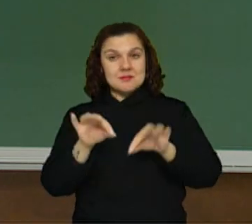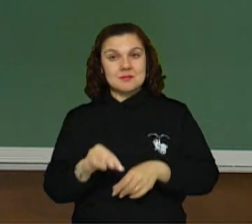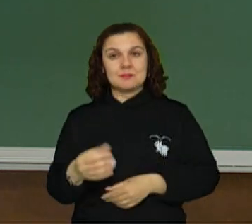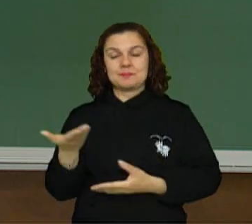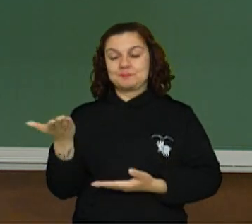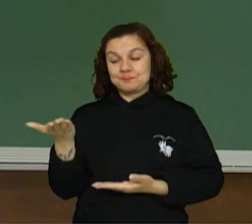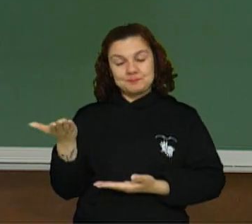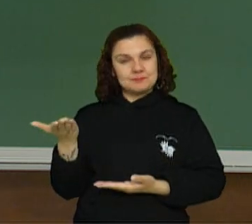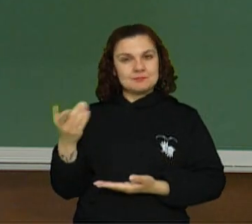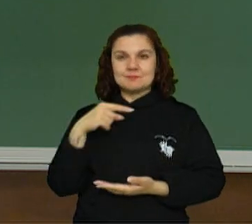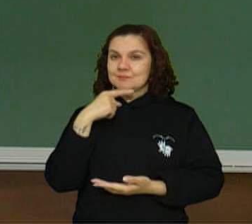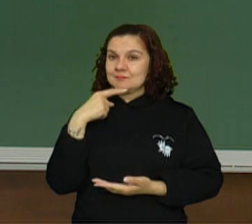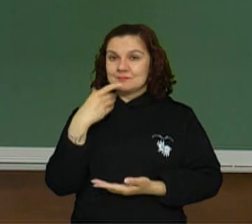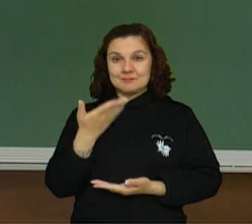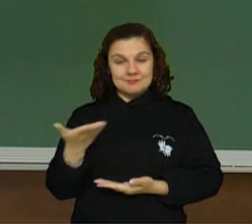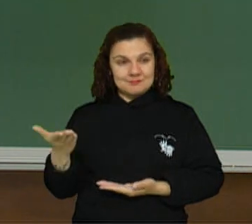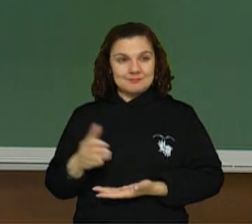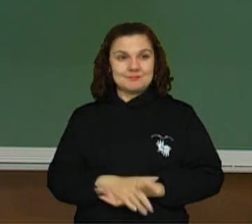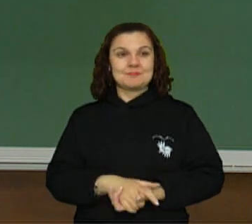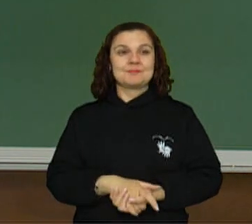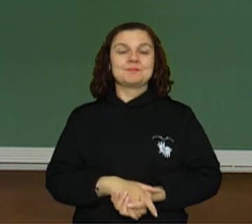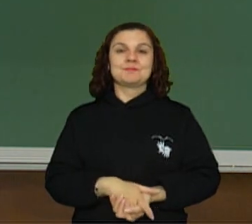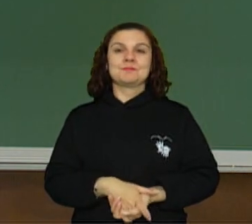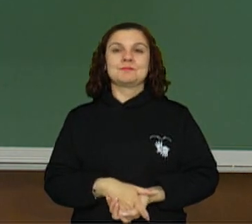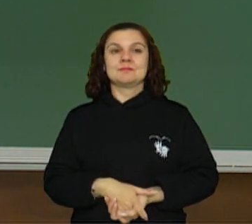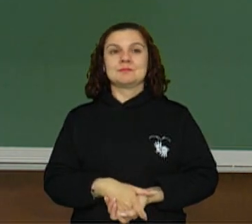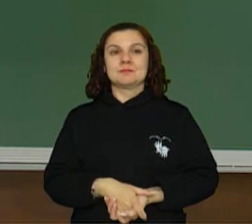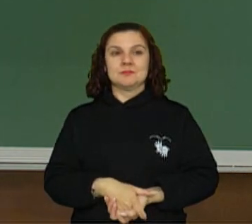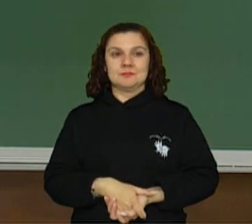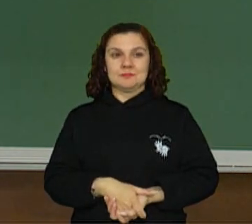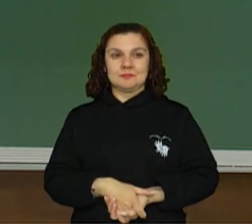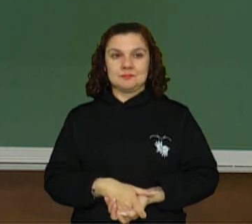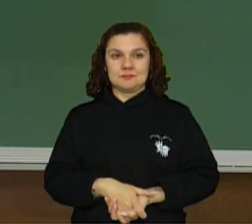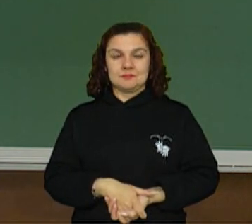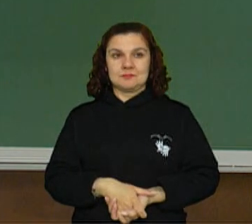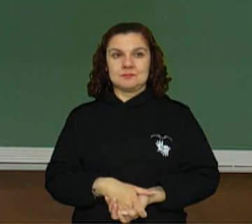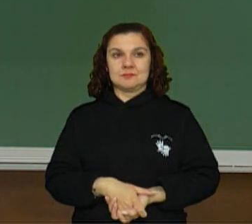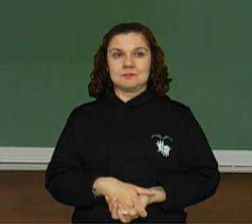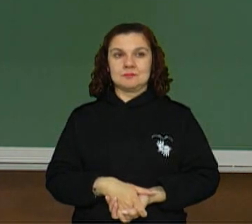simples. Não tem dúvida, né? Muito bem.